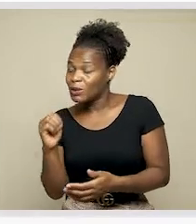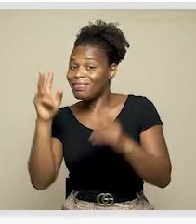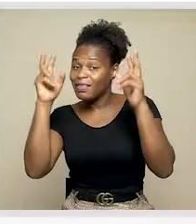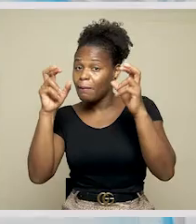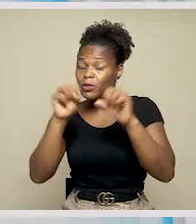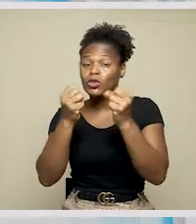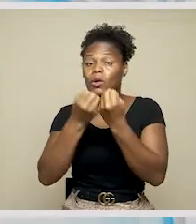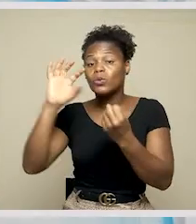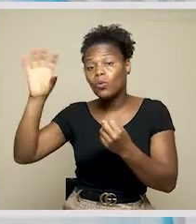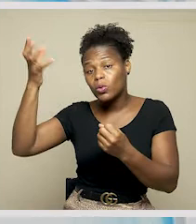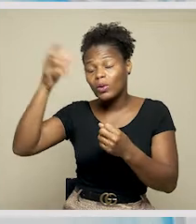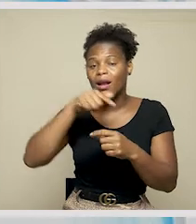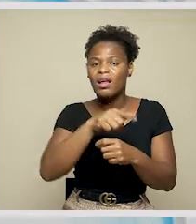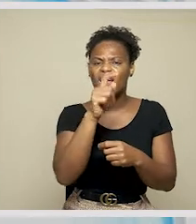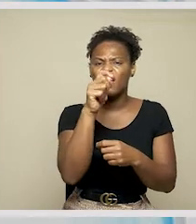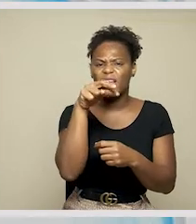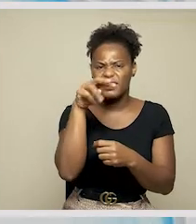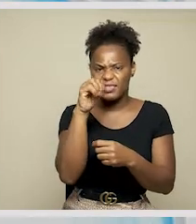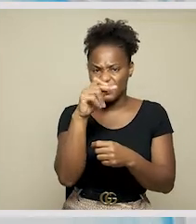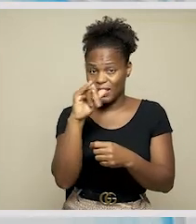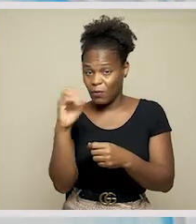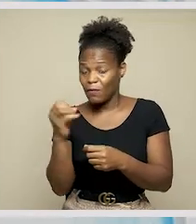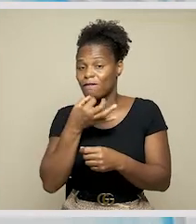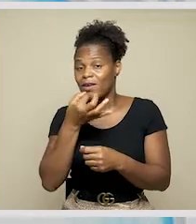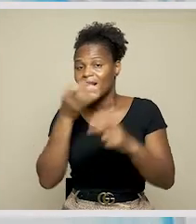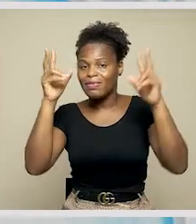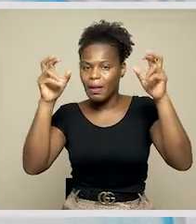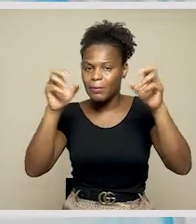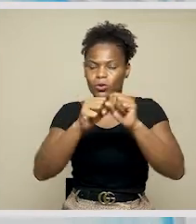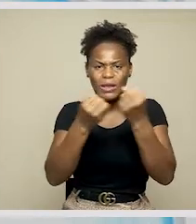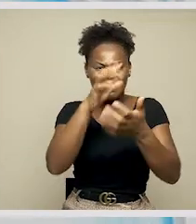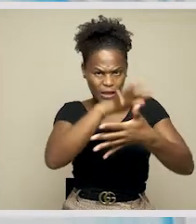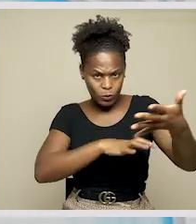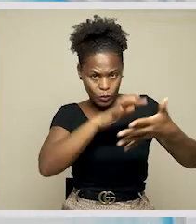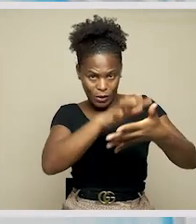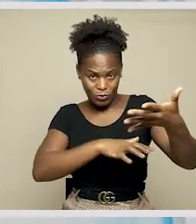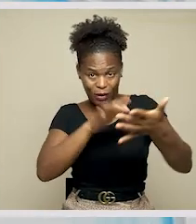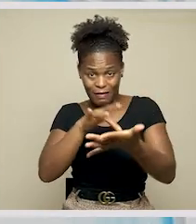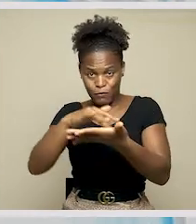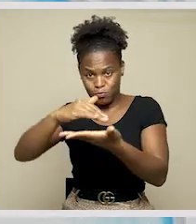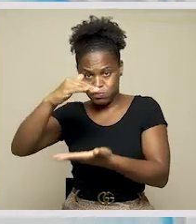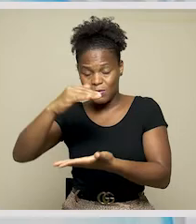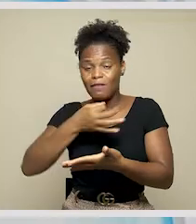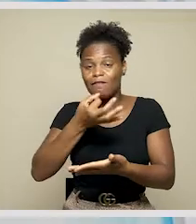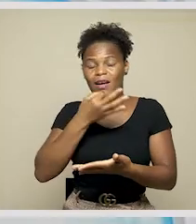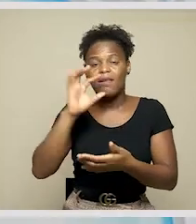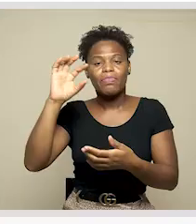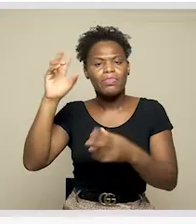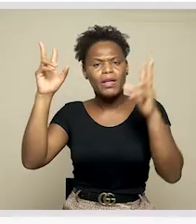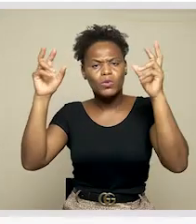sobre os ensaios que abordavam temas sociais e culturais, nós aqui